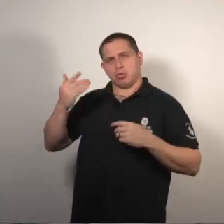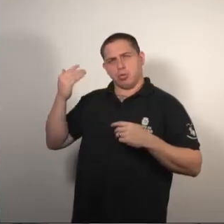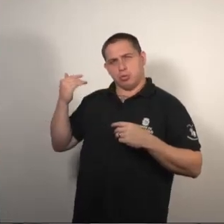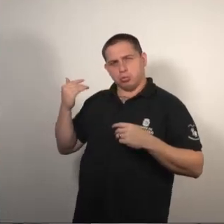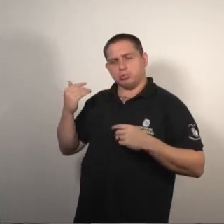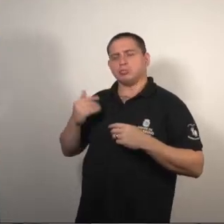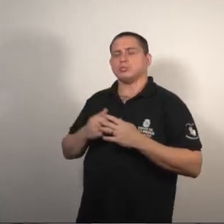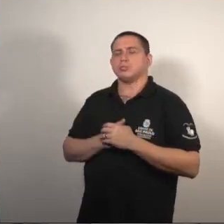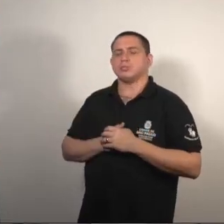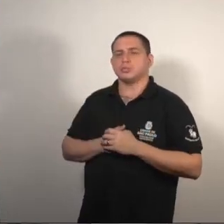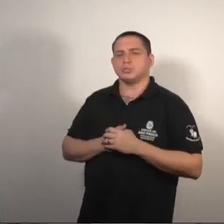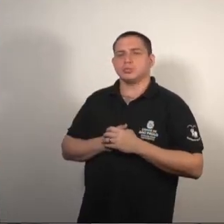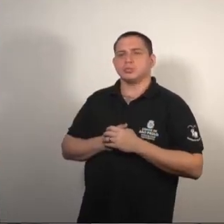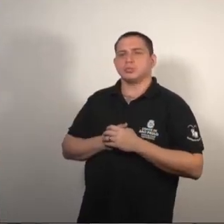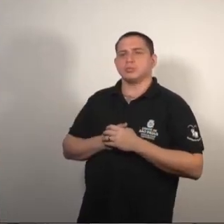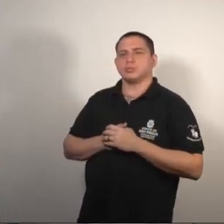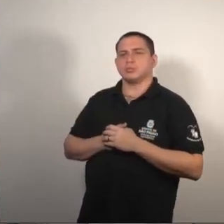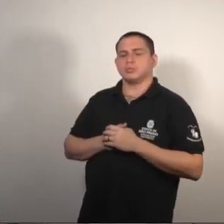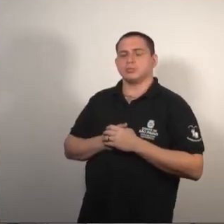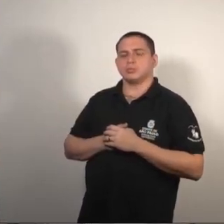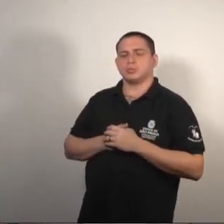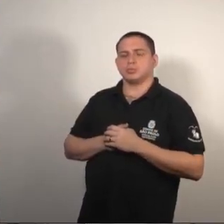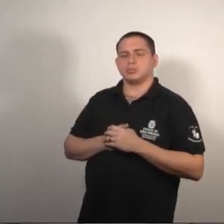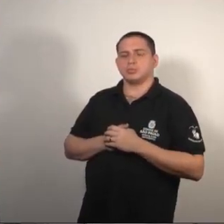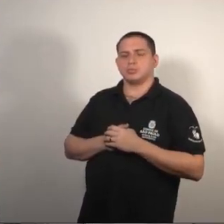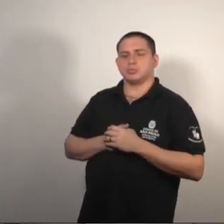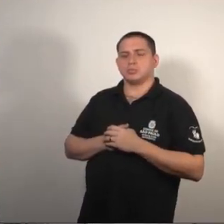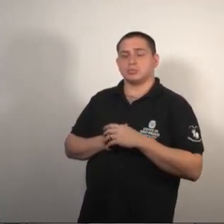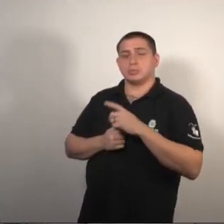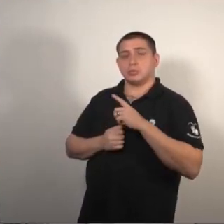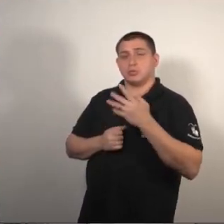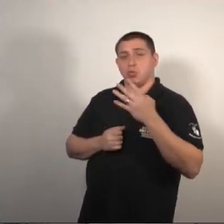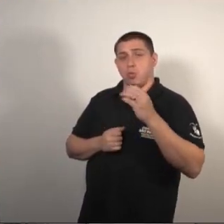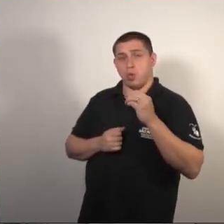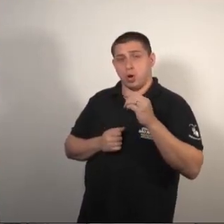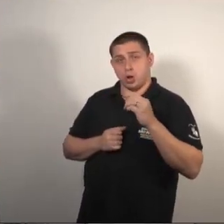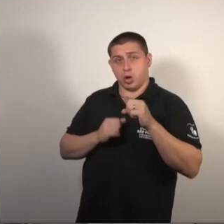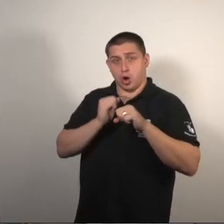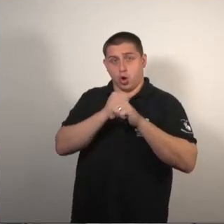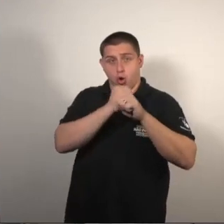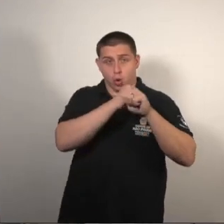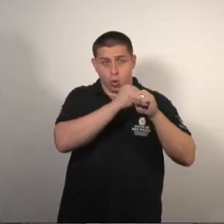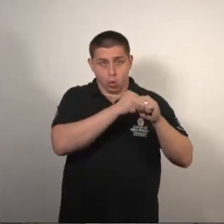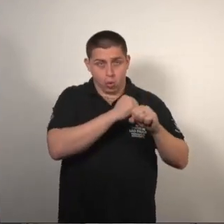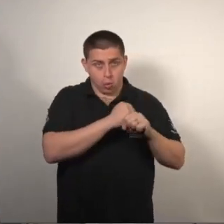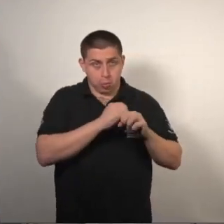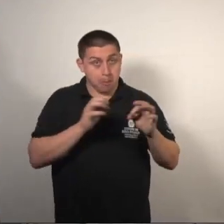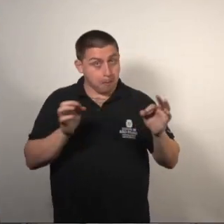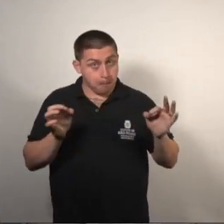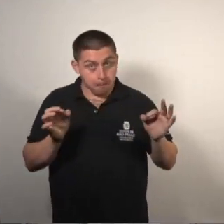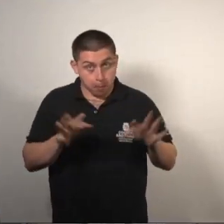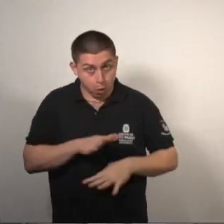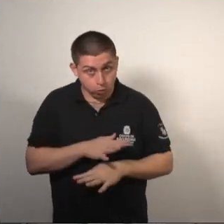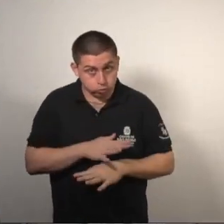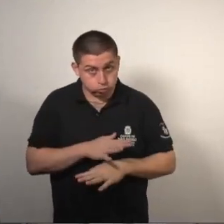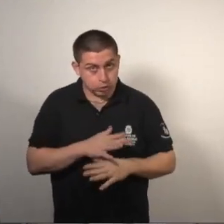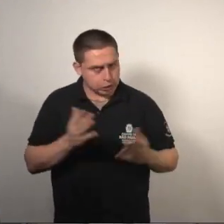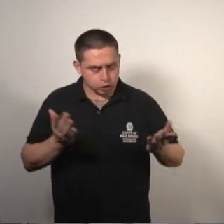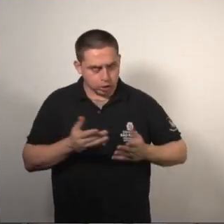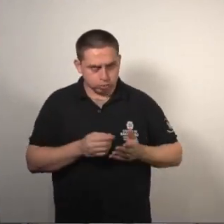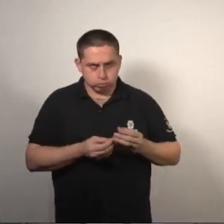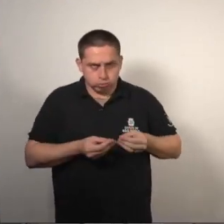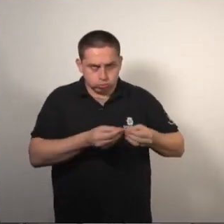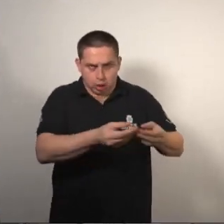de 2021, então, dessa gestão, tá? Foram 40 obras finalizadas,